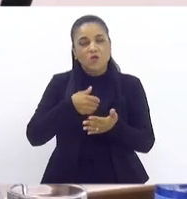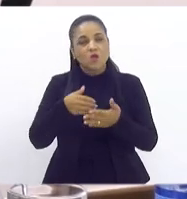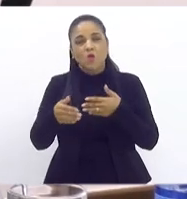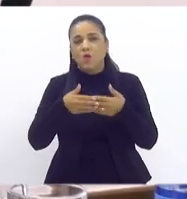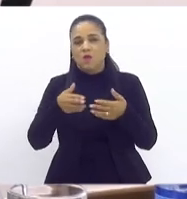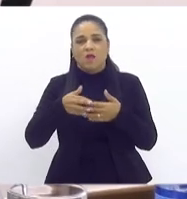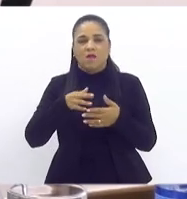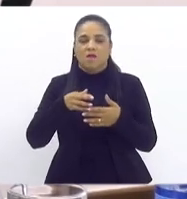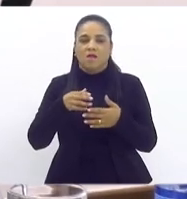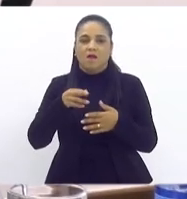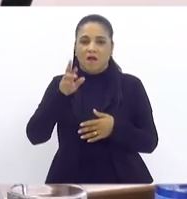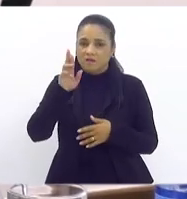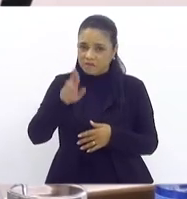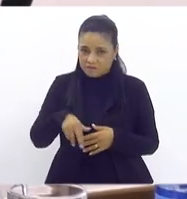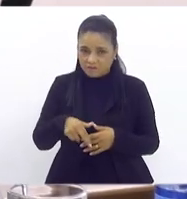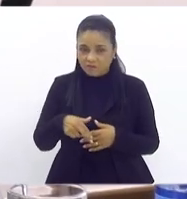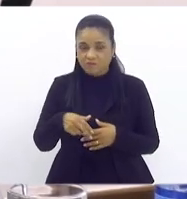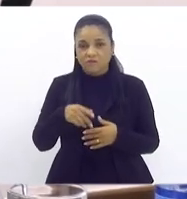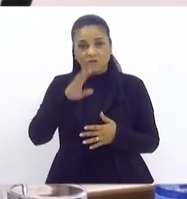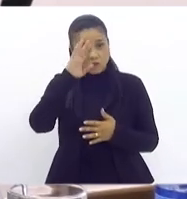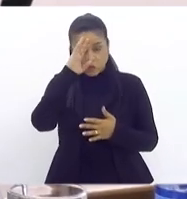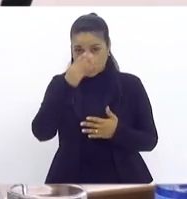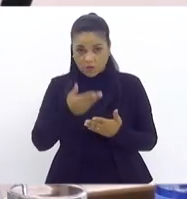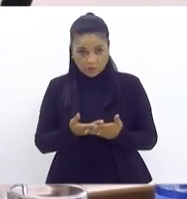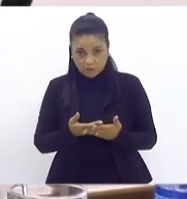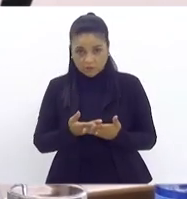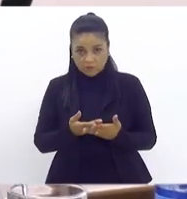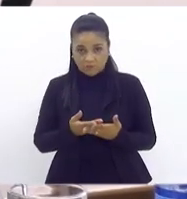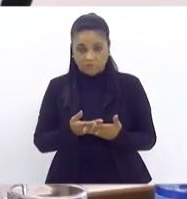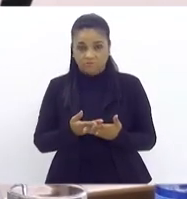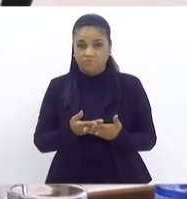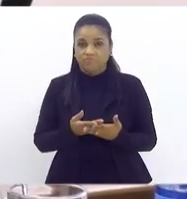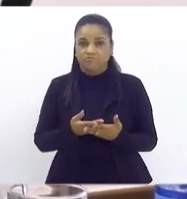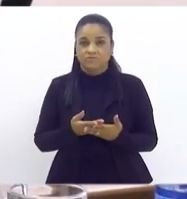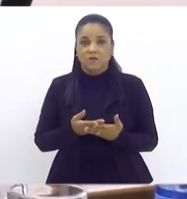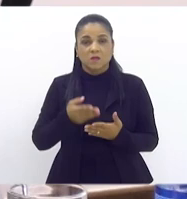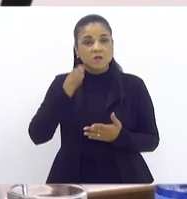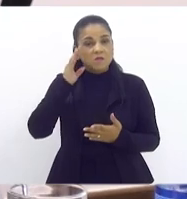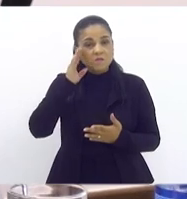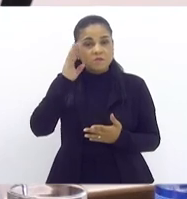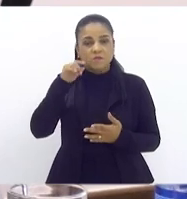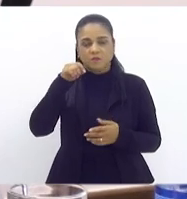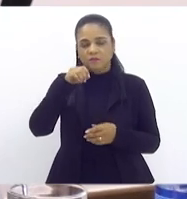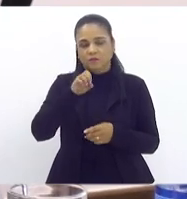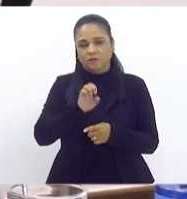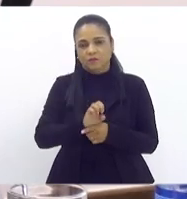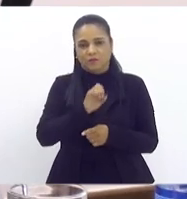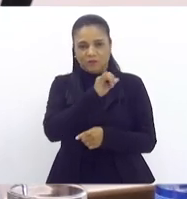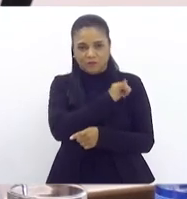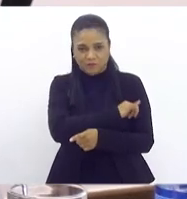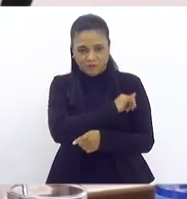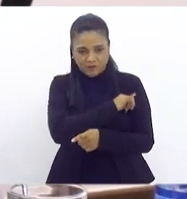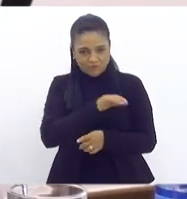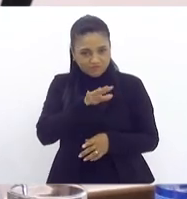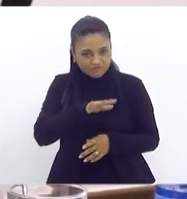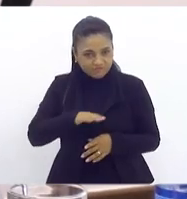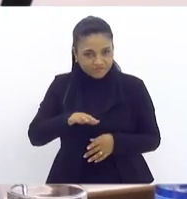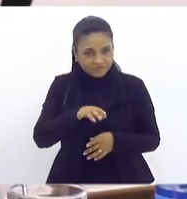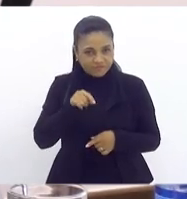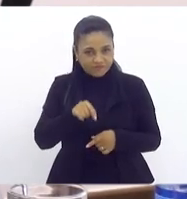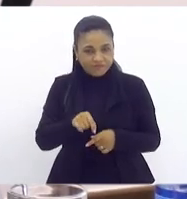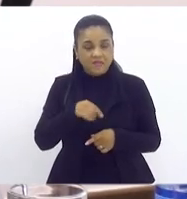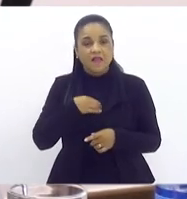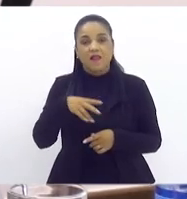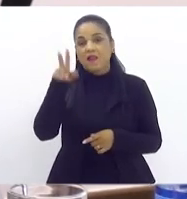não acredita nisso eh principalmente no âmbito do Rio de Janeiro né A gente podia sempre Então pelo